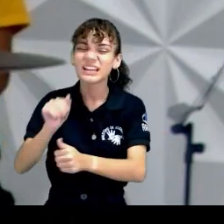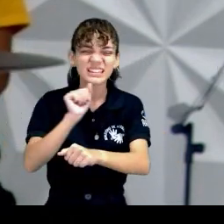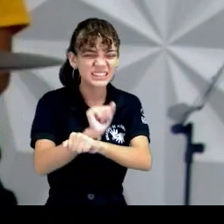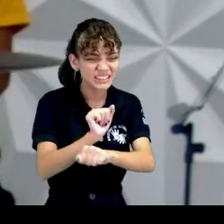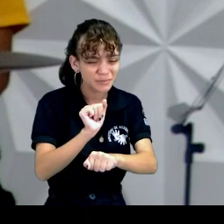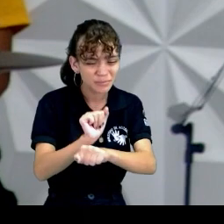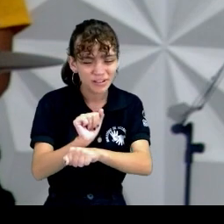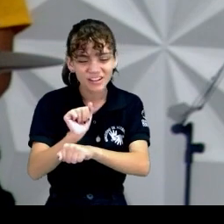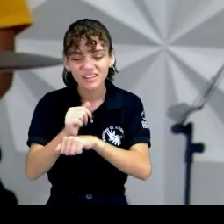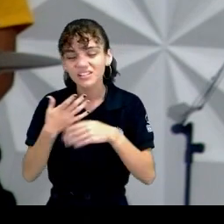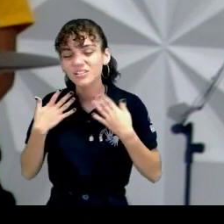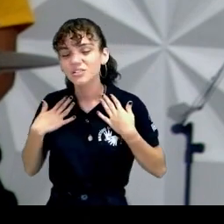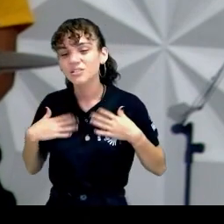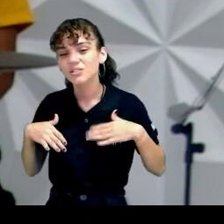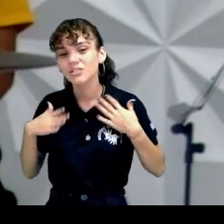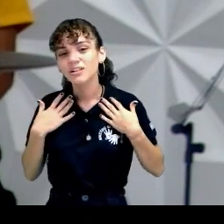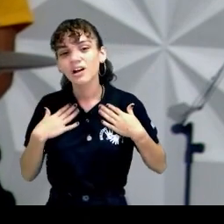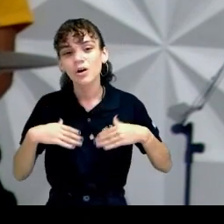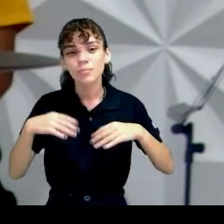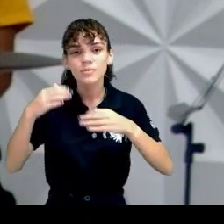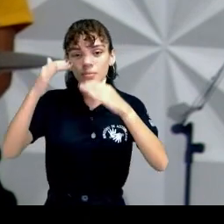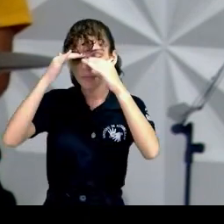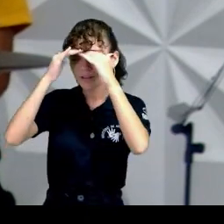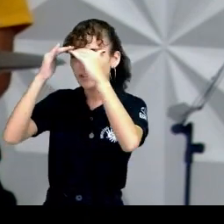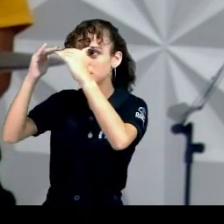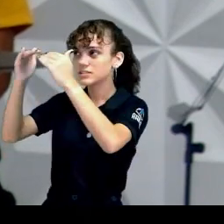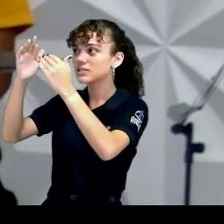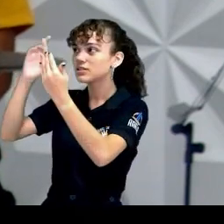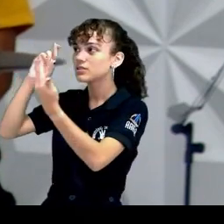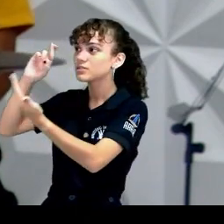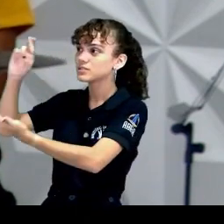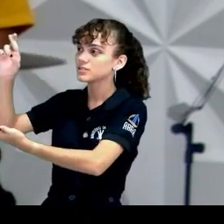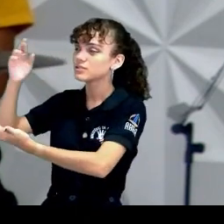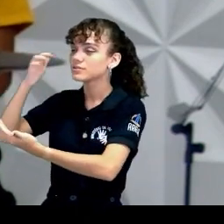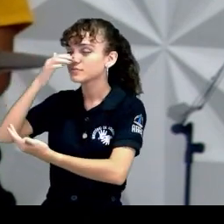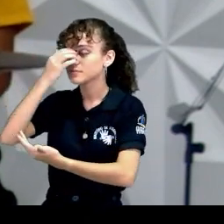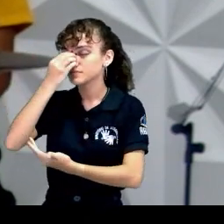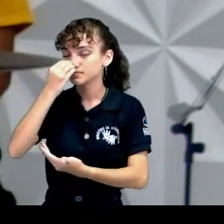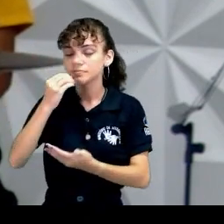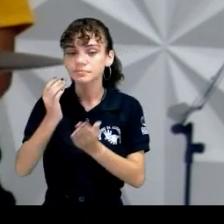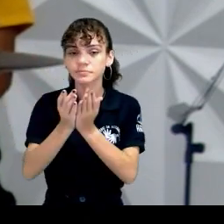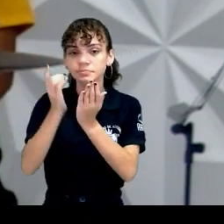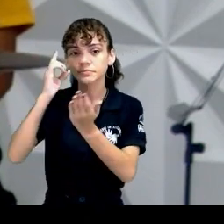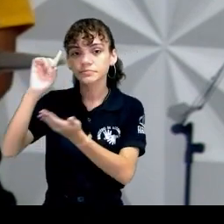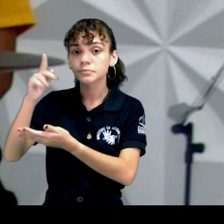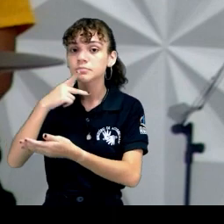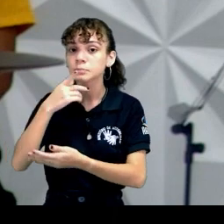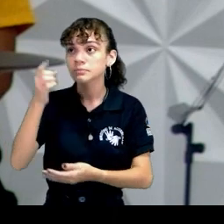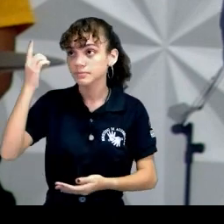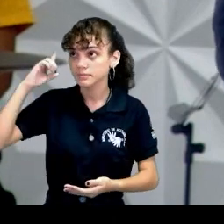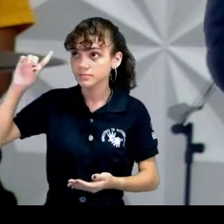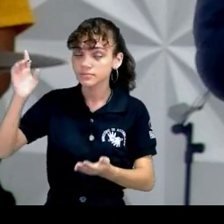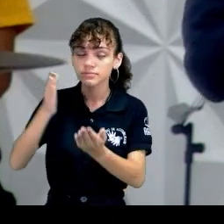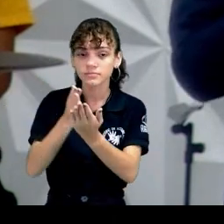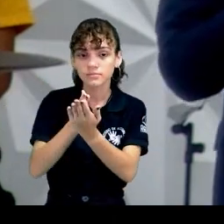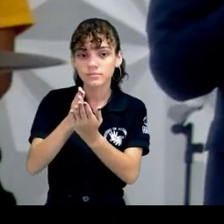do Senhor diz, olha, Deus é fiel, e não podemos duvidar da sua fidelidade. Que Deus nos